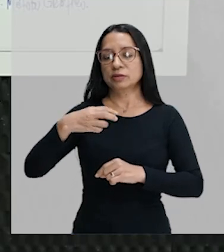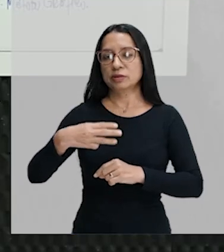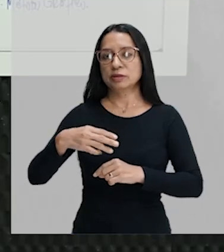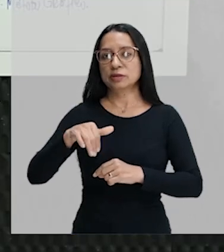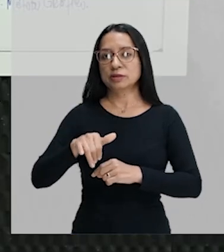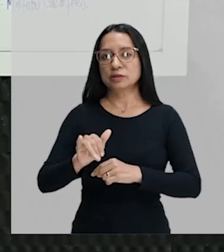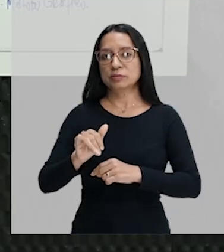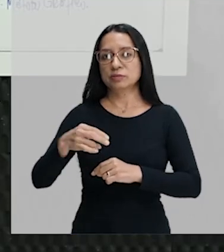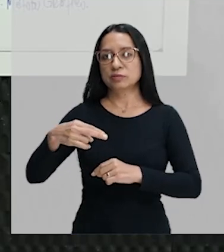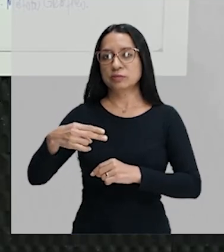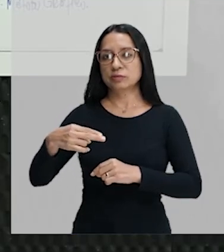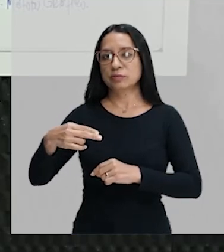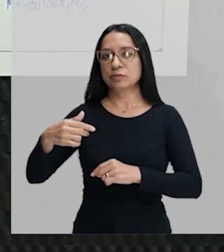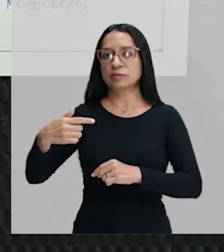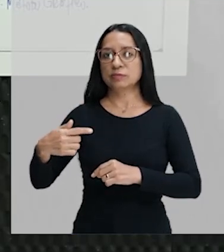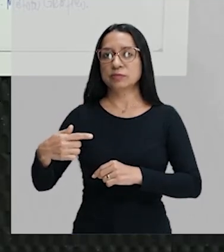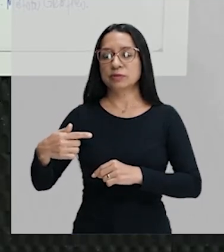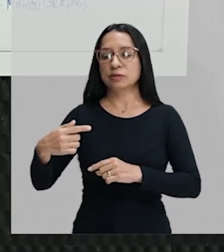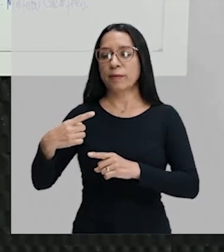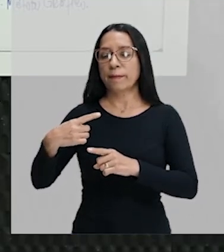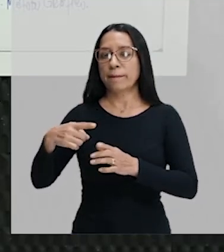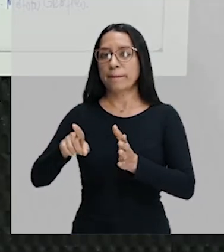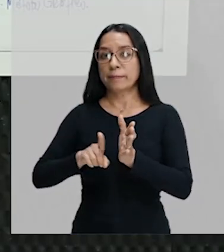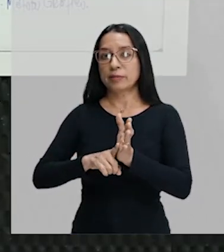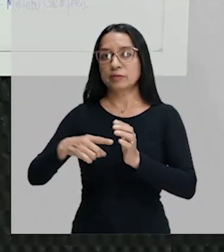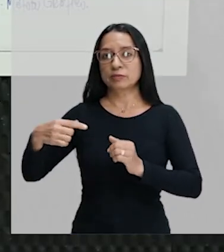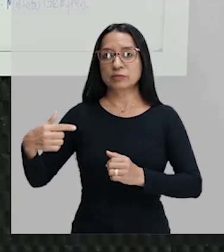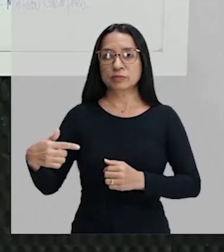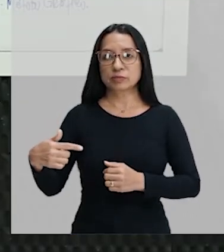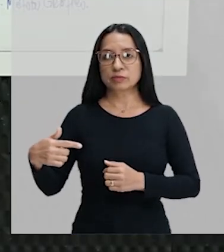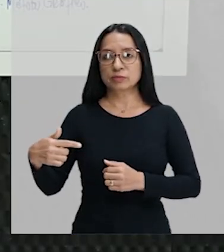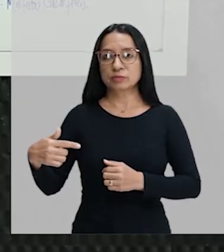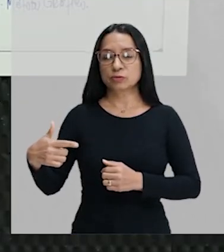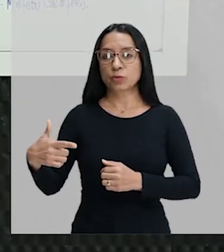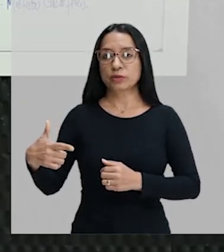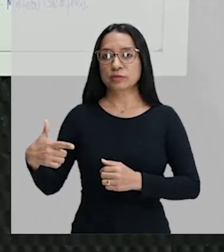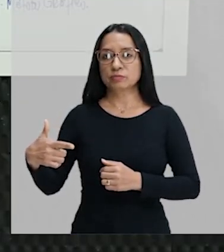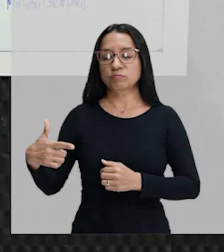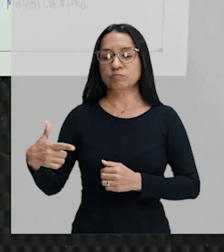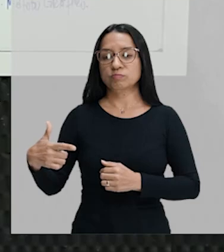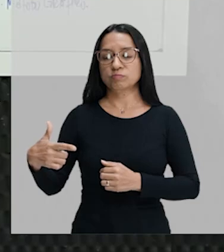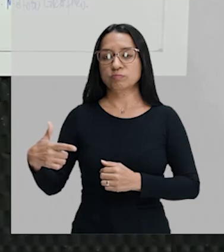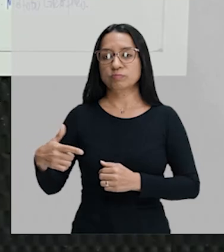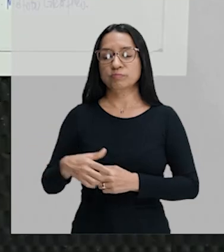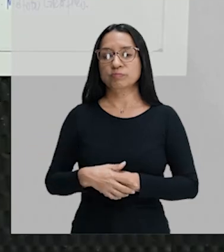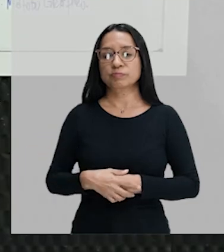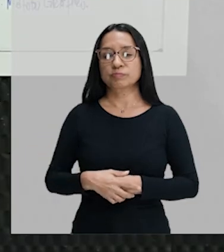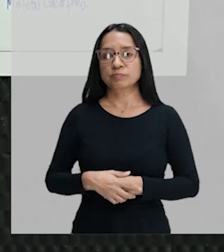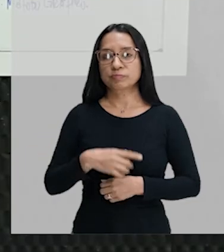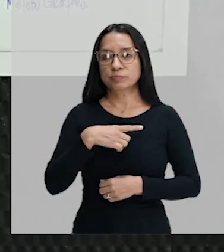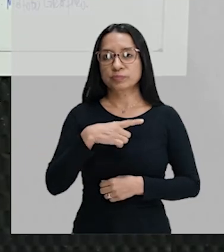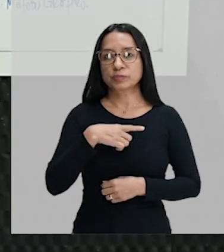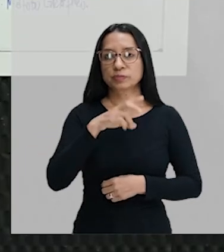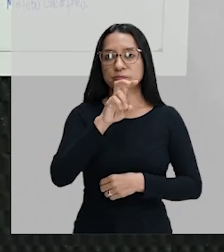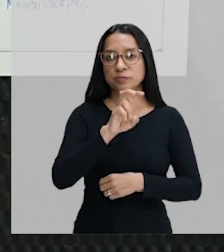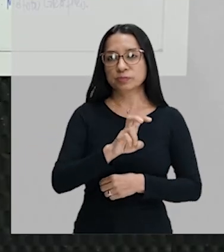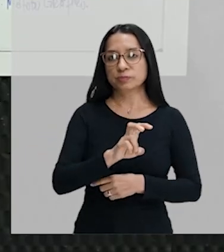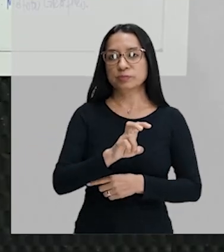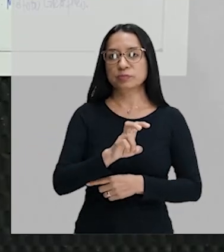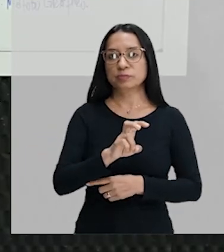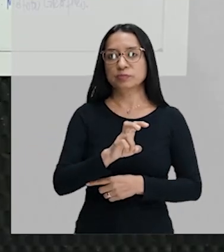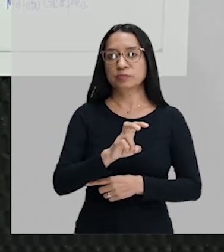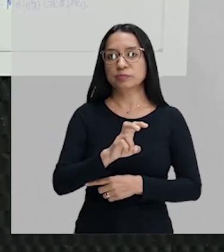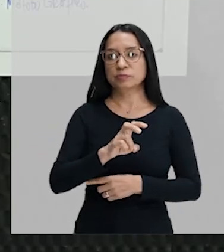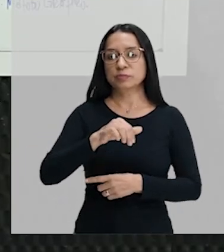igual a 7 menos 2, não é isso? Tá? Aí você vai ter 5y